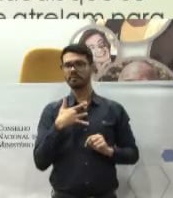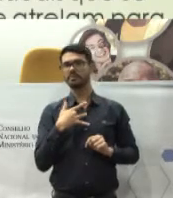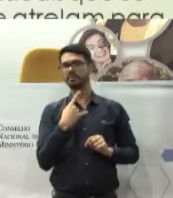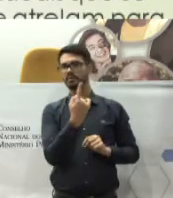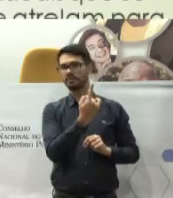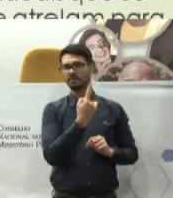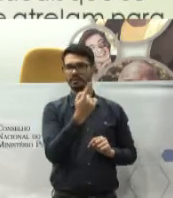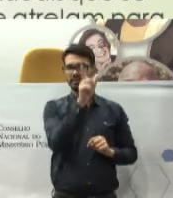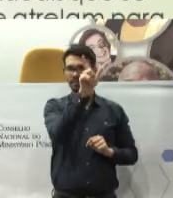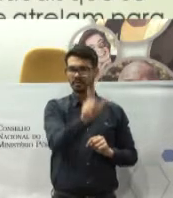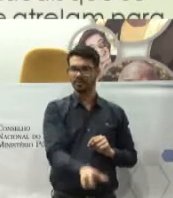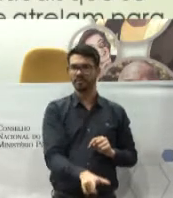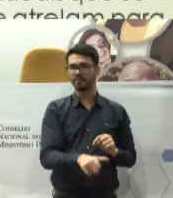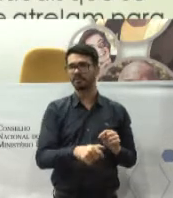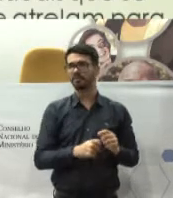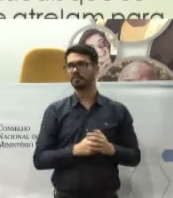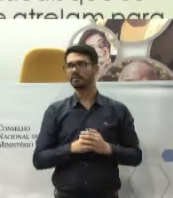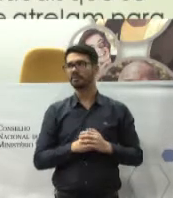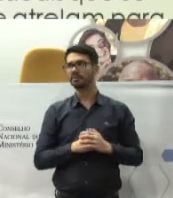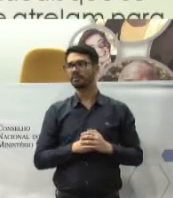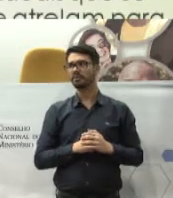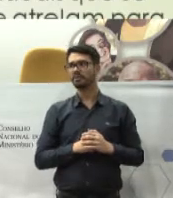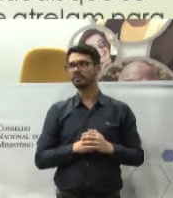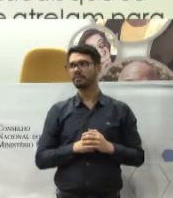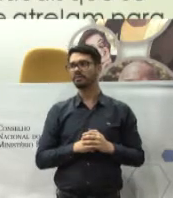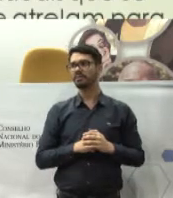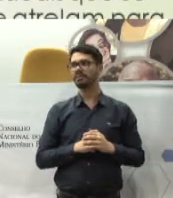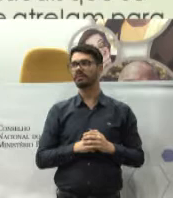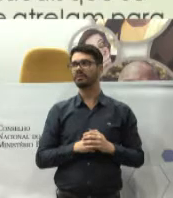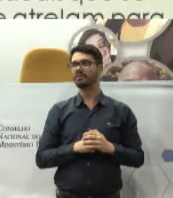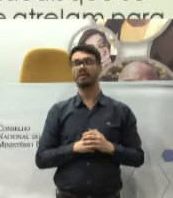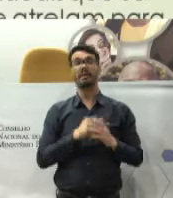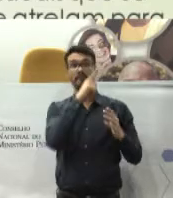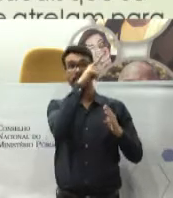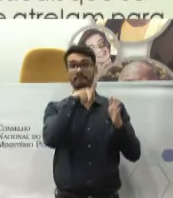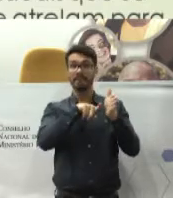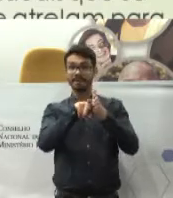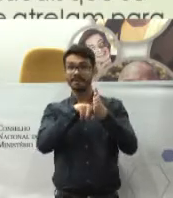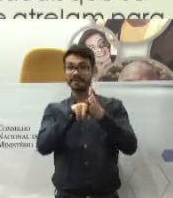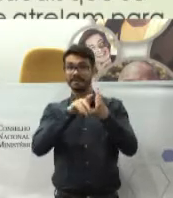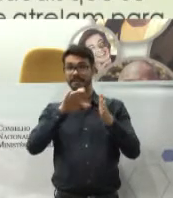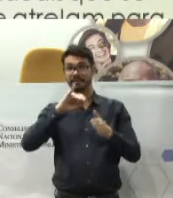indivíduos determinados. Pesquisa do CNJ.